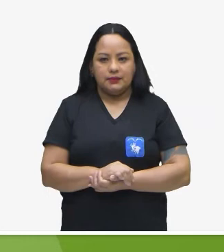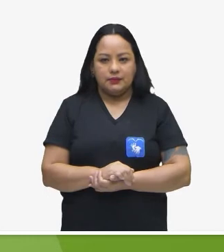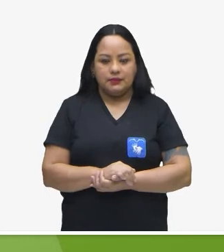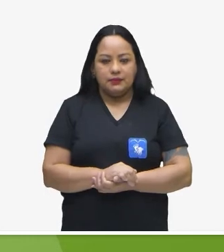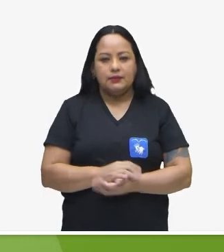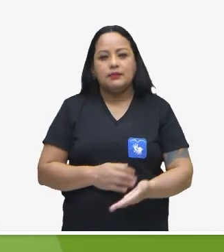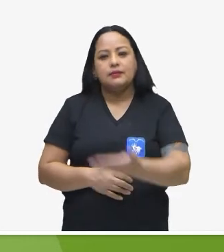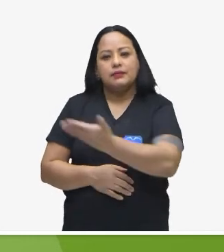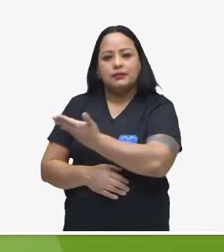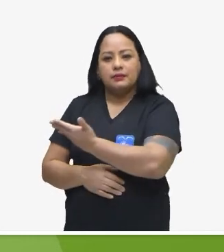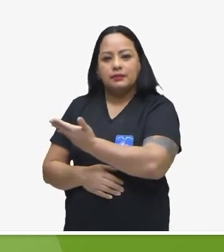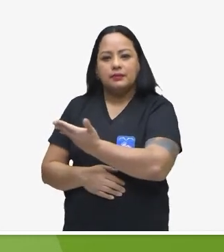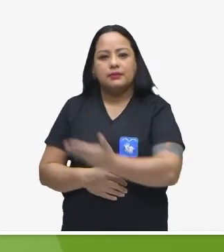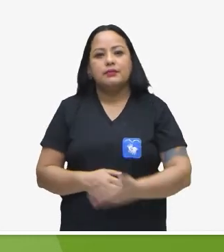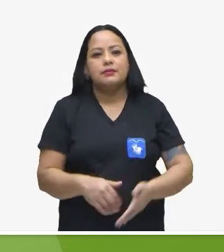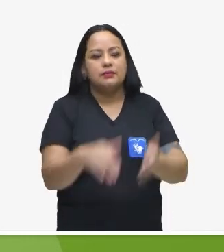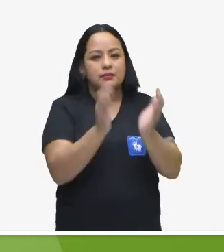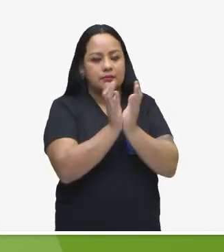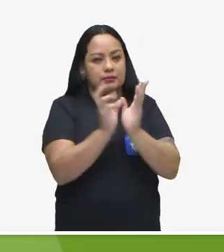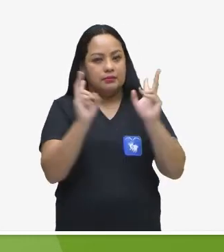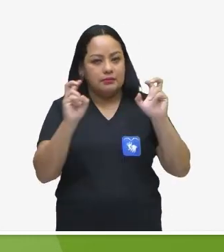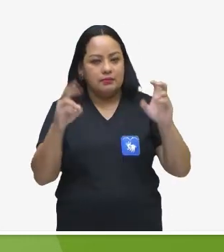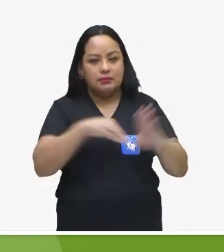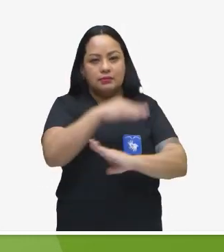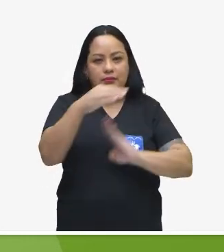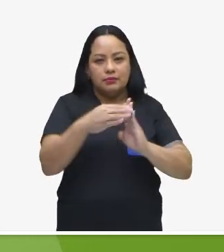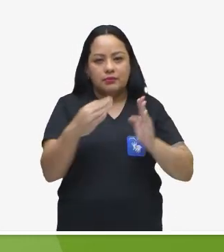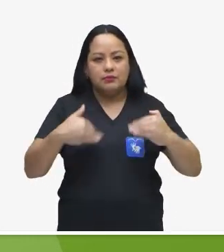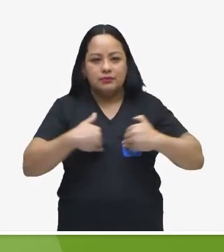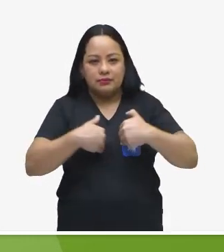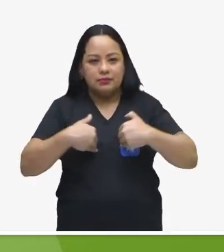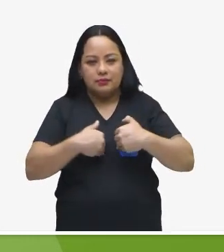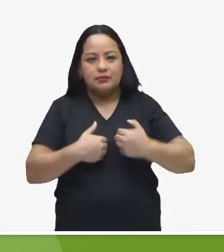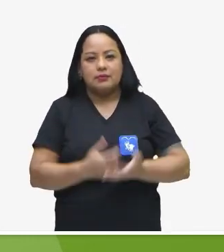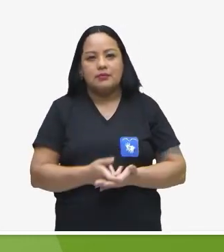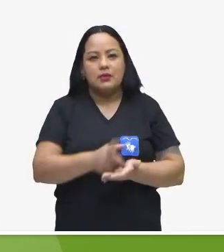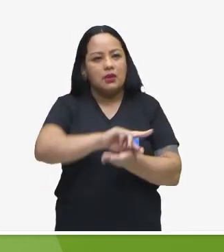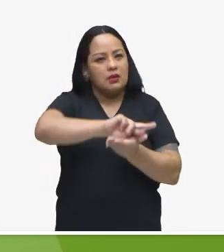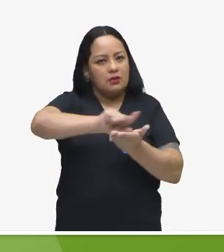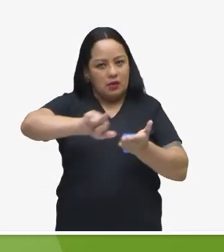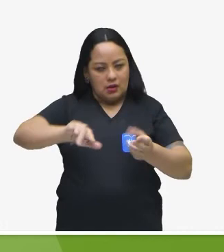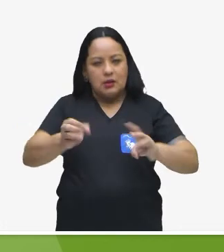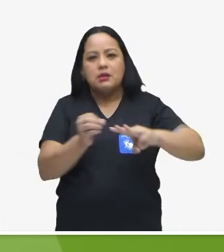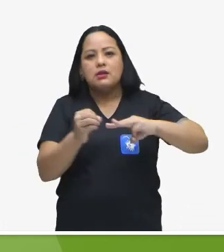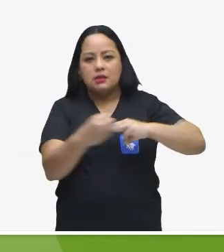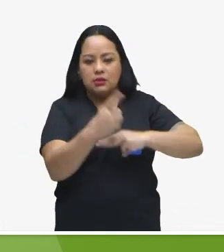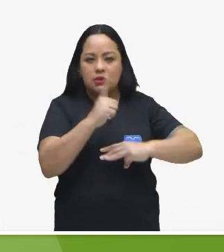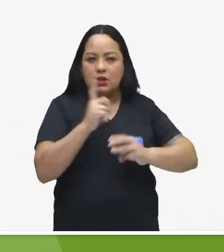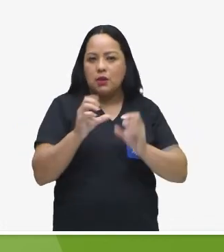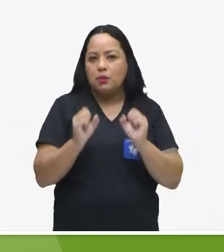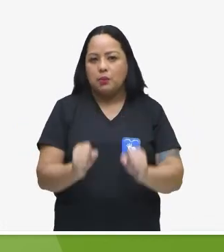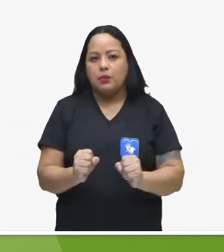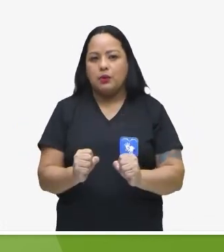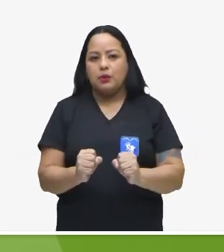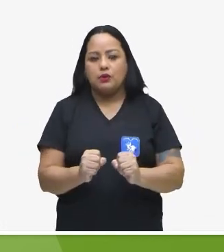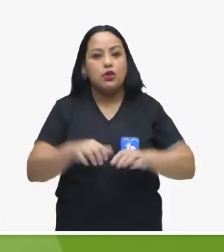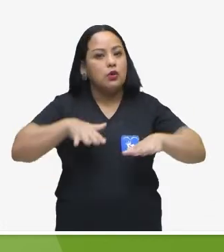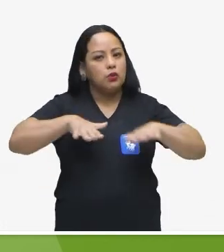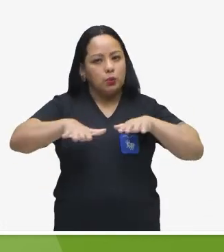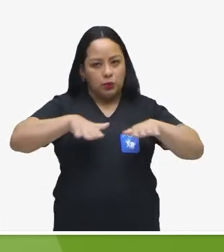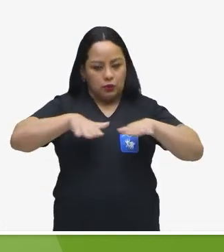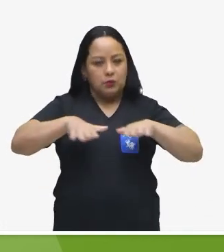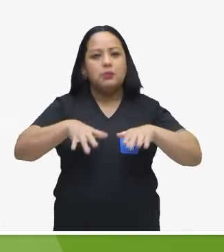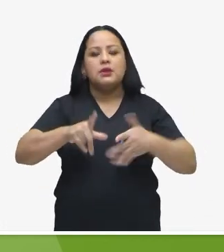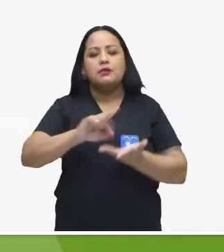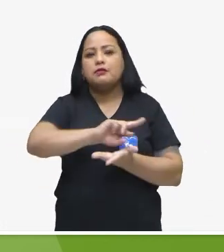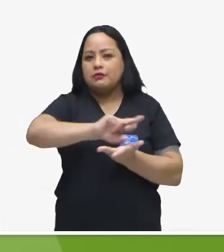Então, no reino dos animais, todos os animais são pluricelulares, tá? Com capacidade de locomoção, a